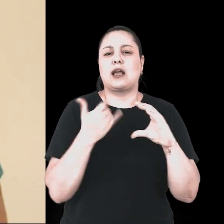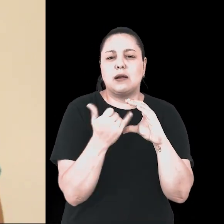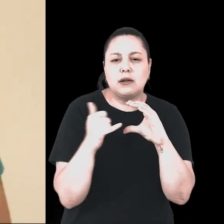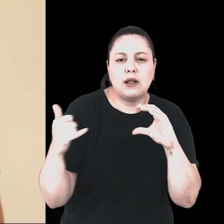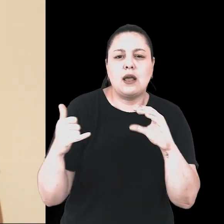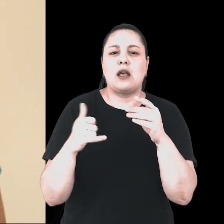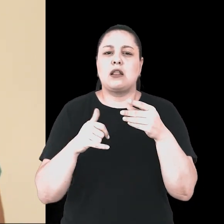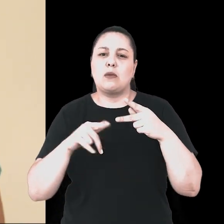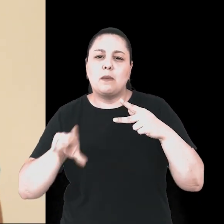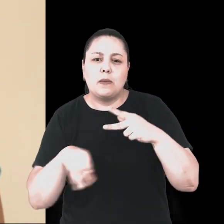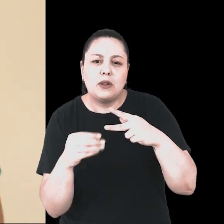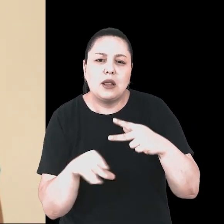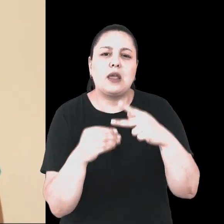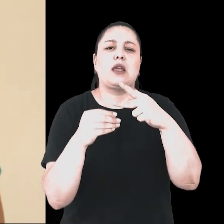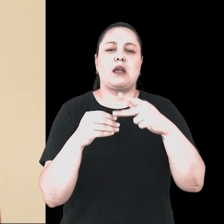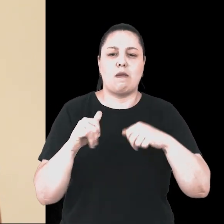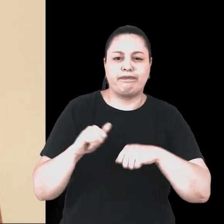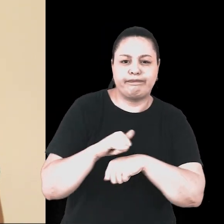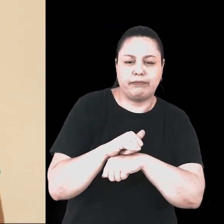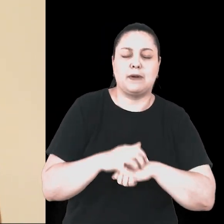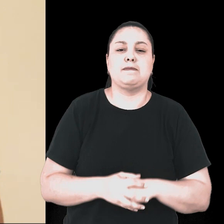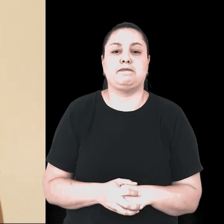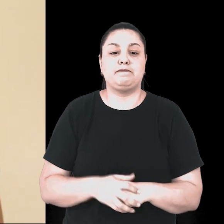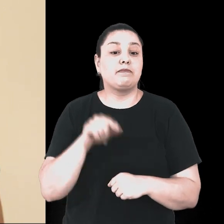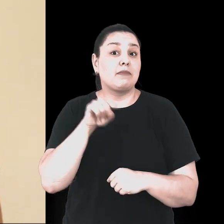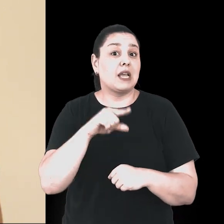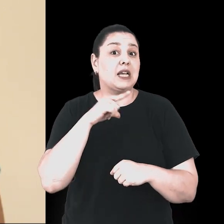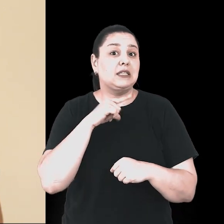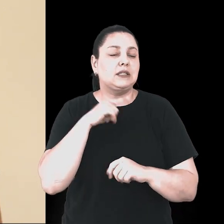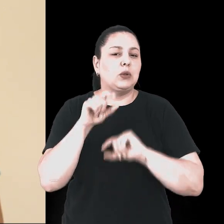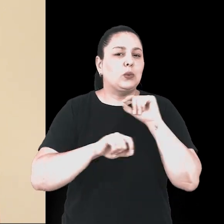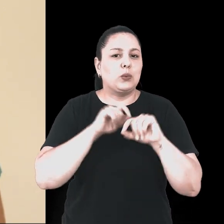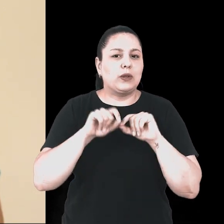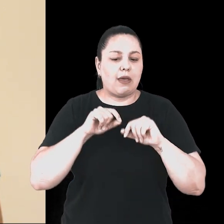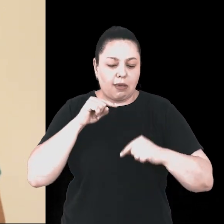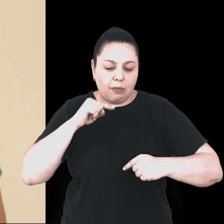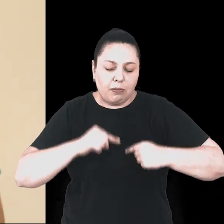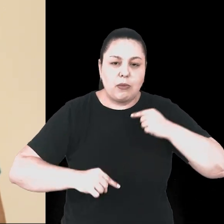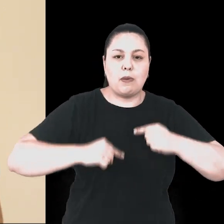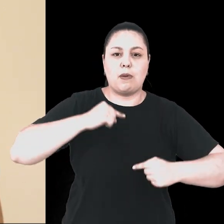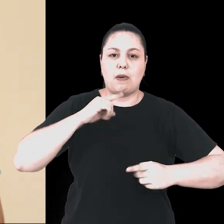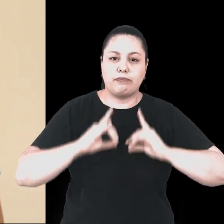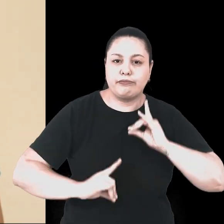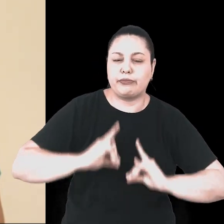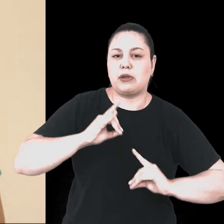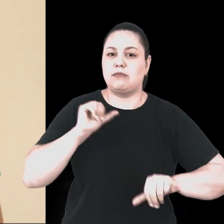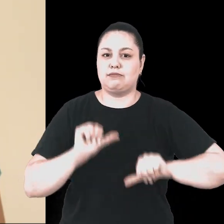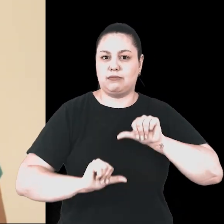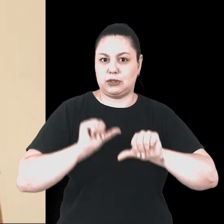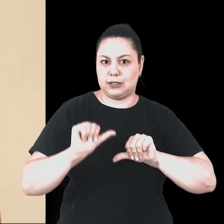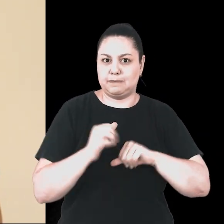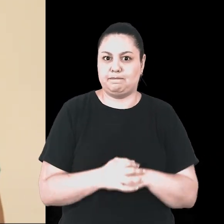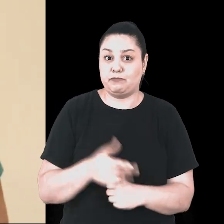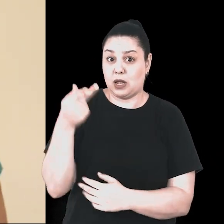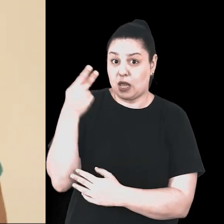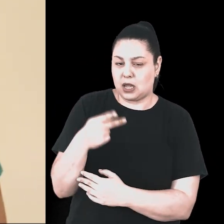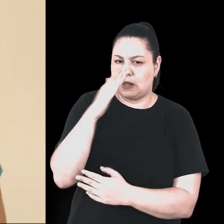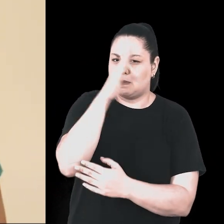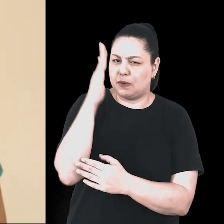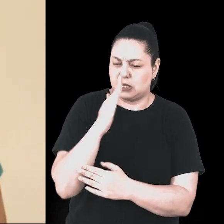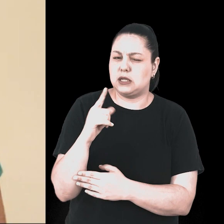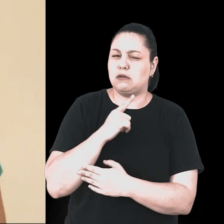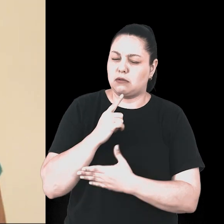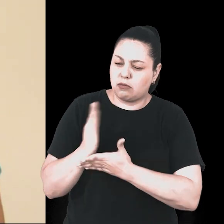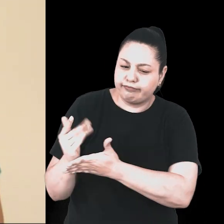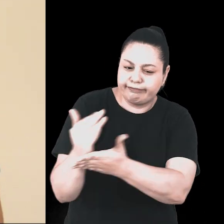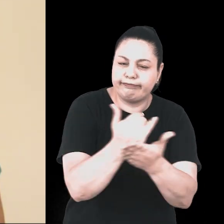gorduras. Essas disfunções resultam de defeitos da secreção e ou da ação da insulina. No Brasil, segundo